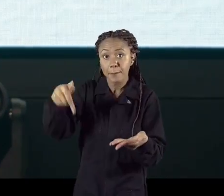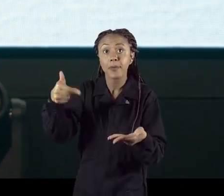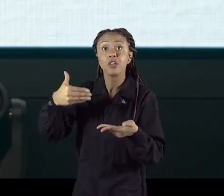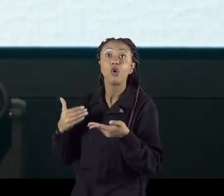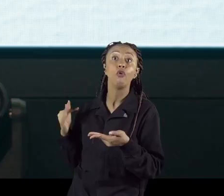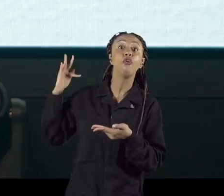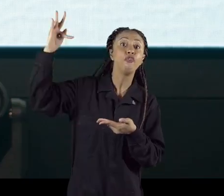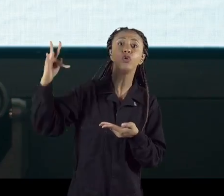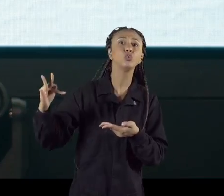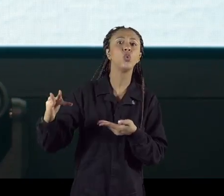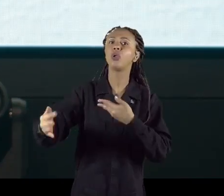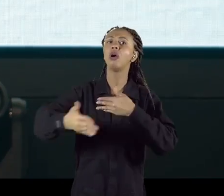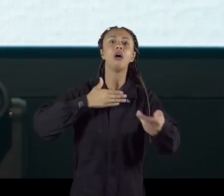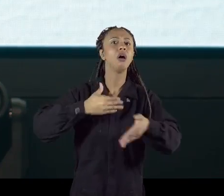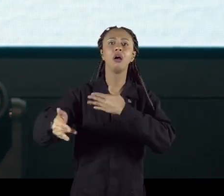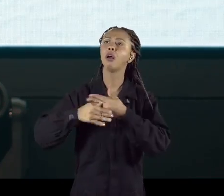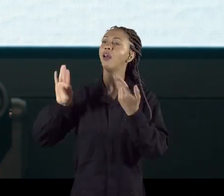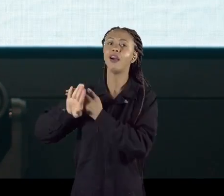é